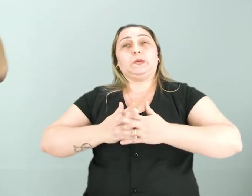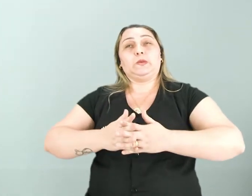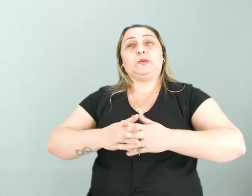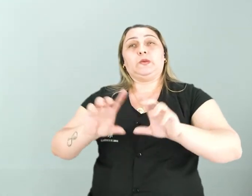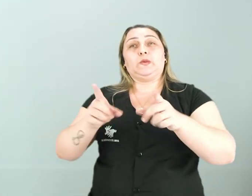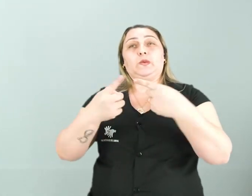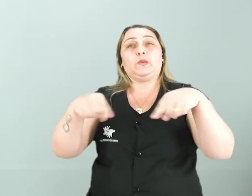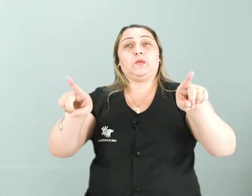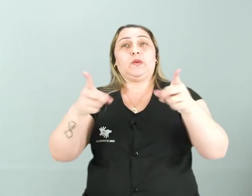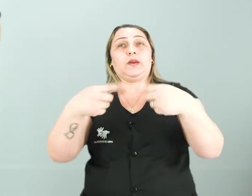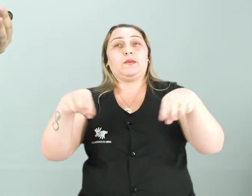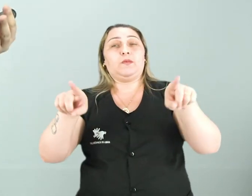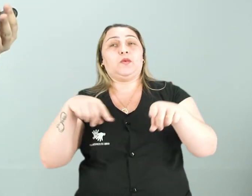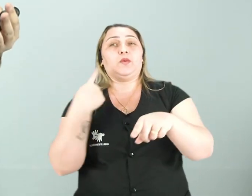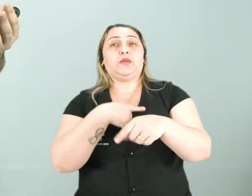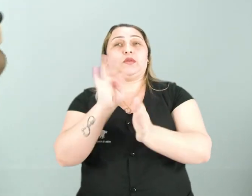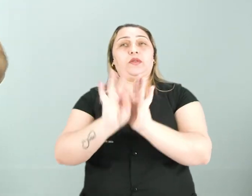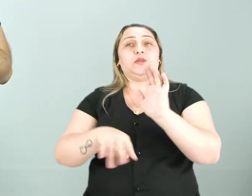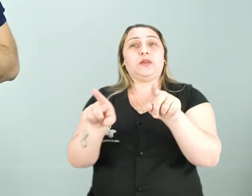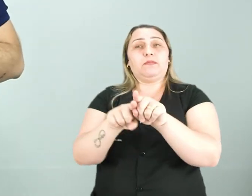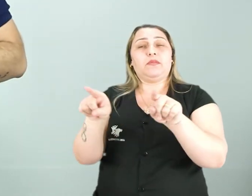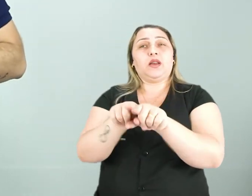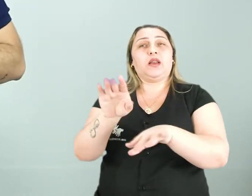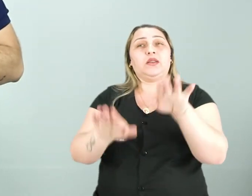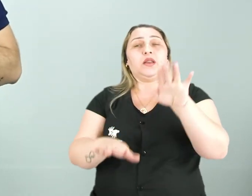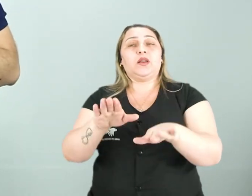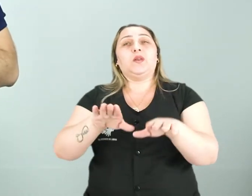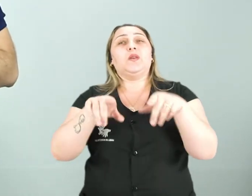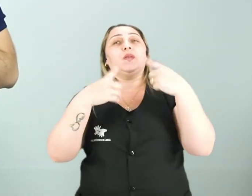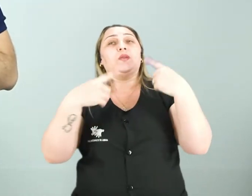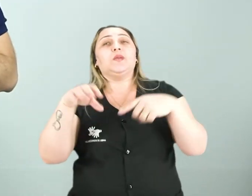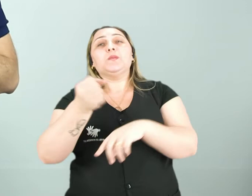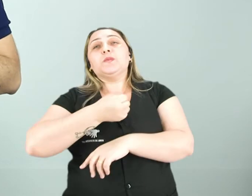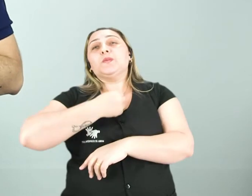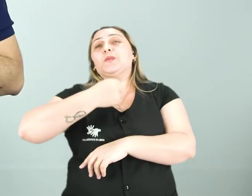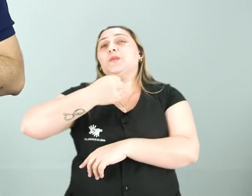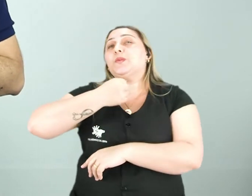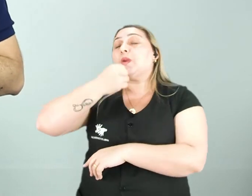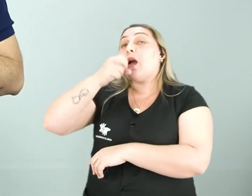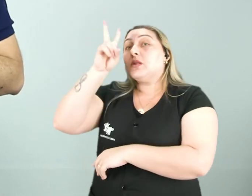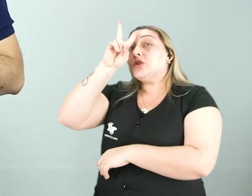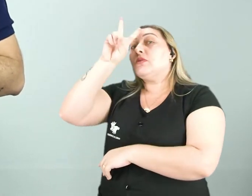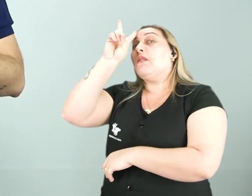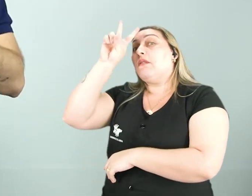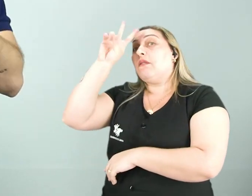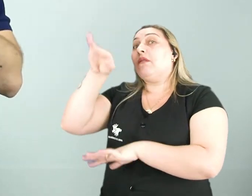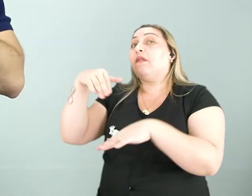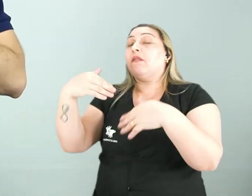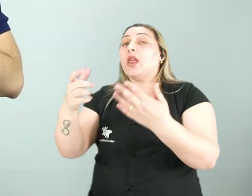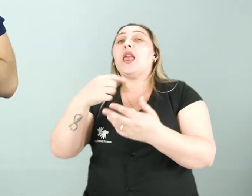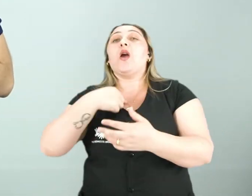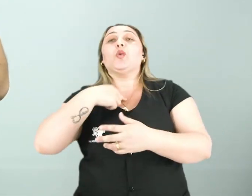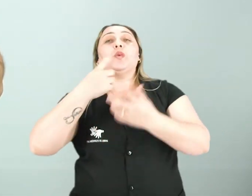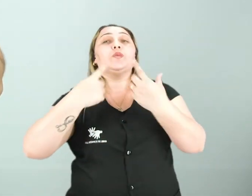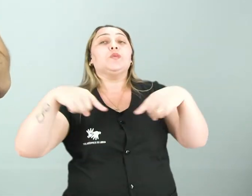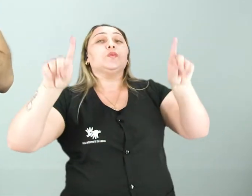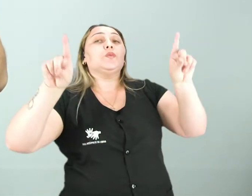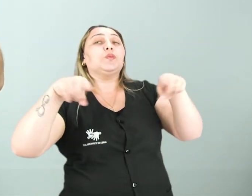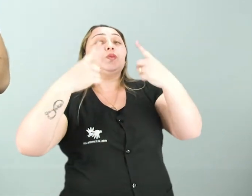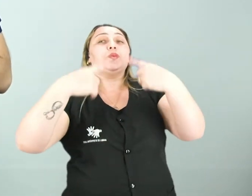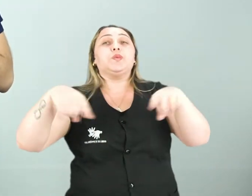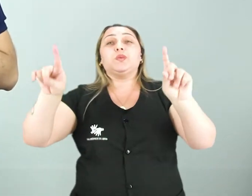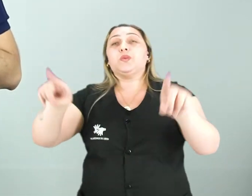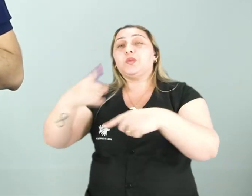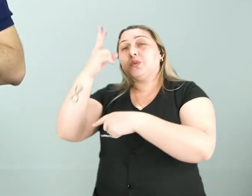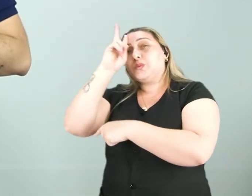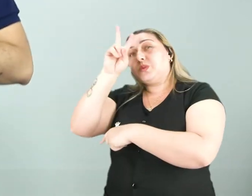texto, e com os nossos textos. Às vezes eu estou cantando algo e falando, isso aqui é uma história. E eu estou cantando uma